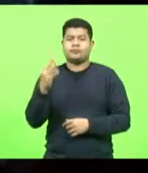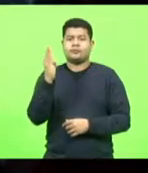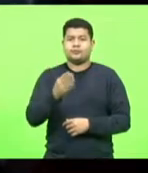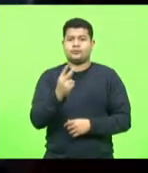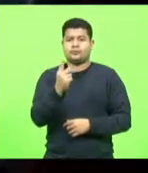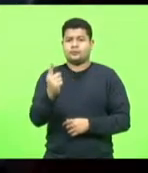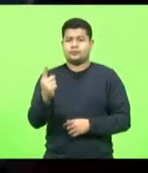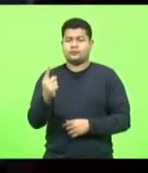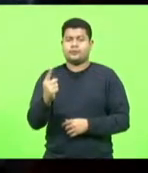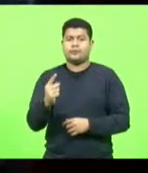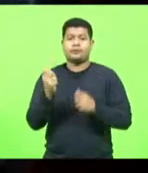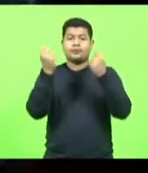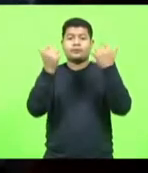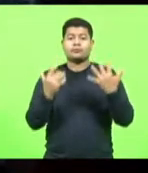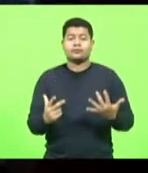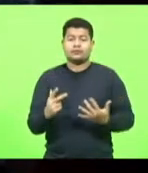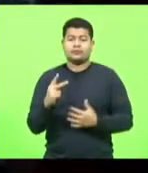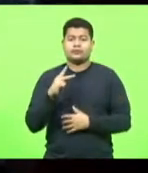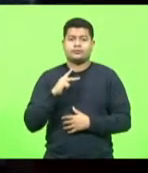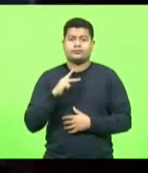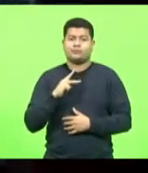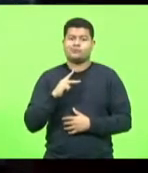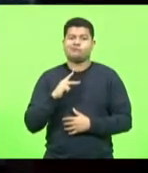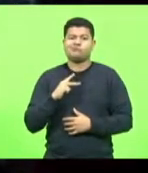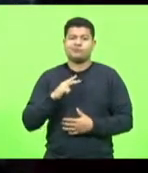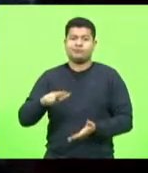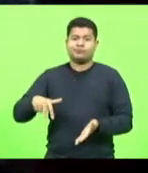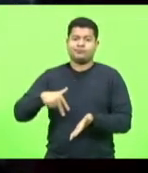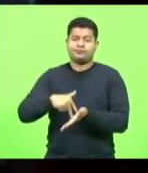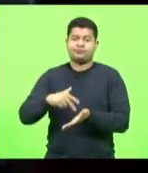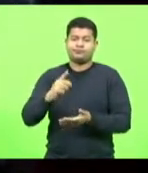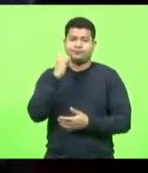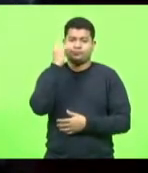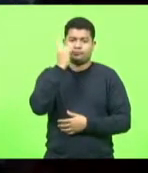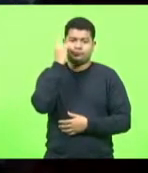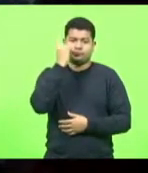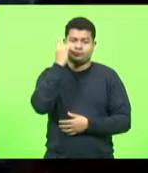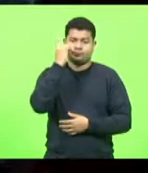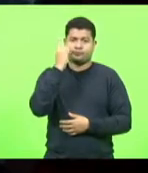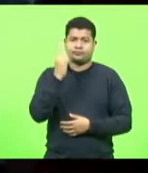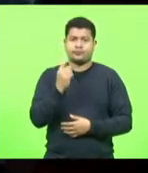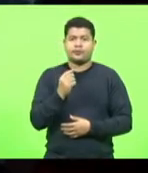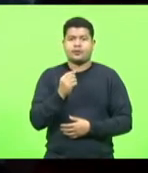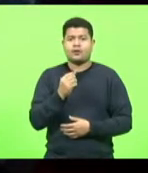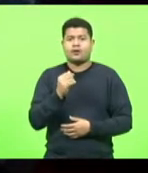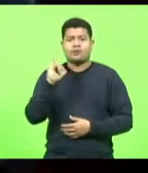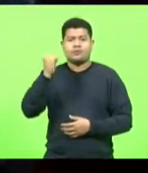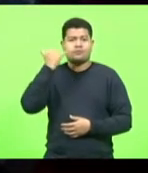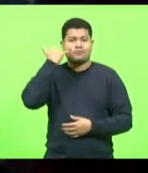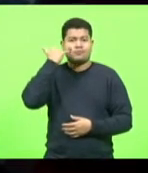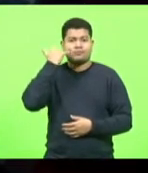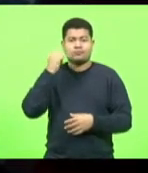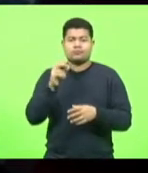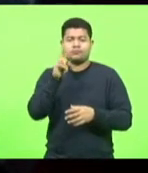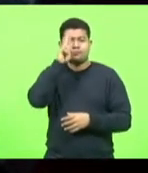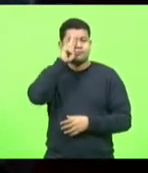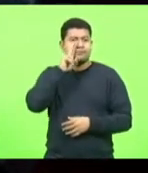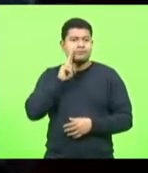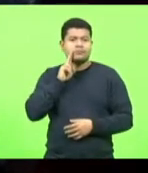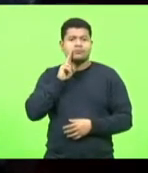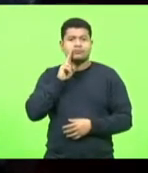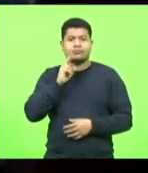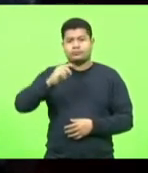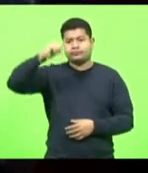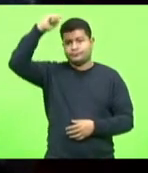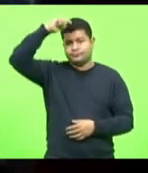Explicações pessoais. Fizeram uso da palavra os senhores deputados Gessé Lopes, Ivan Nats, Maurício